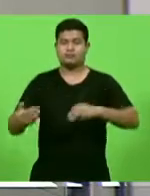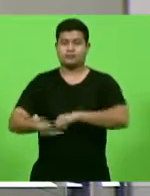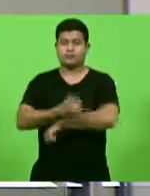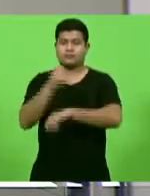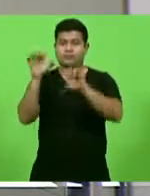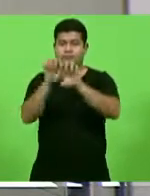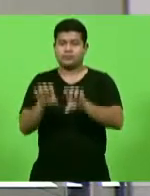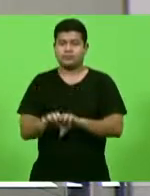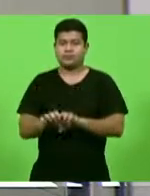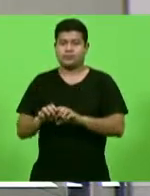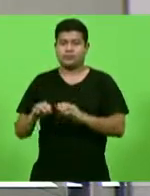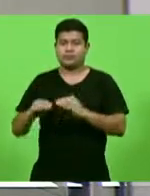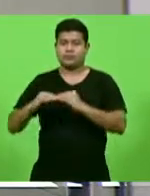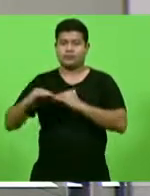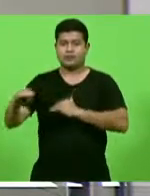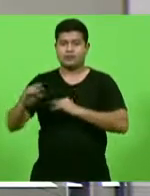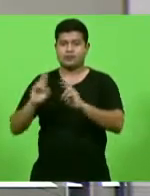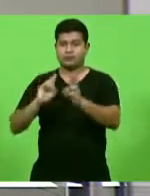pavimentação asfáltica na